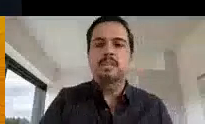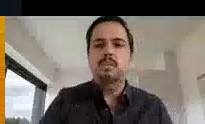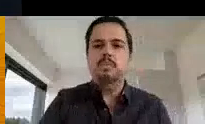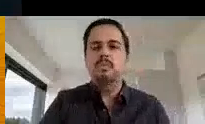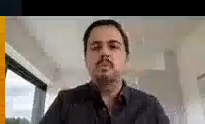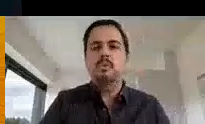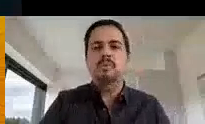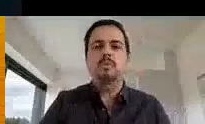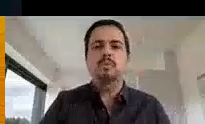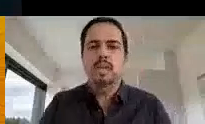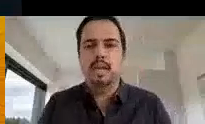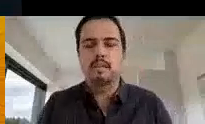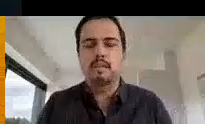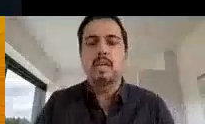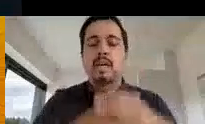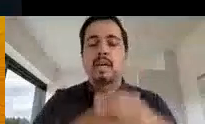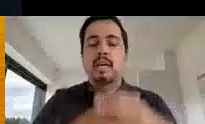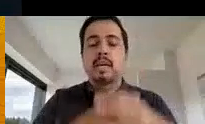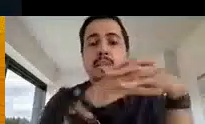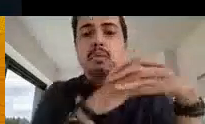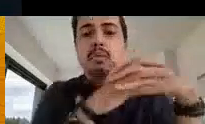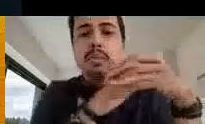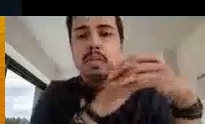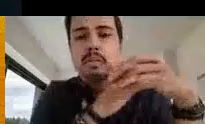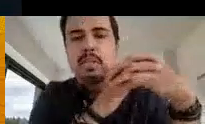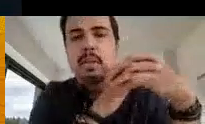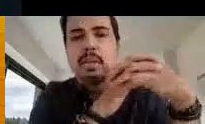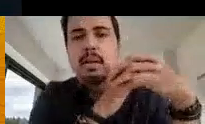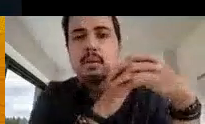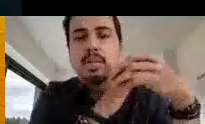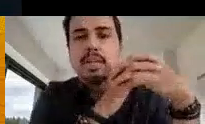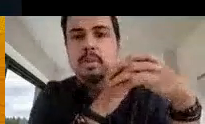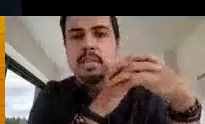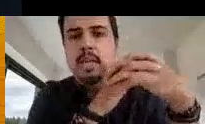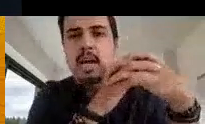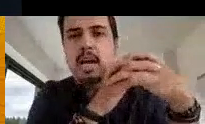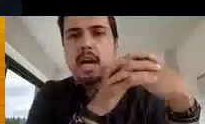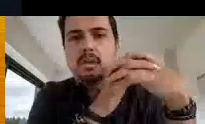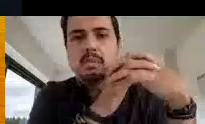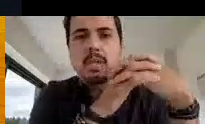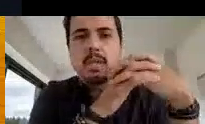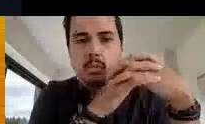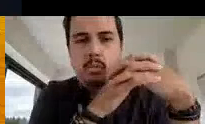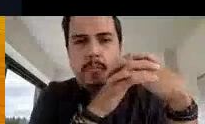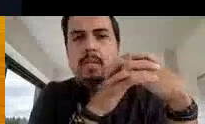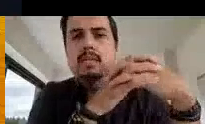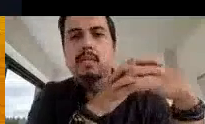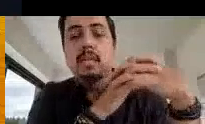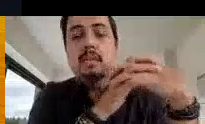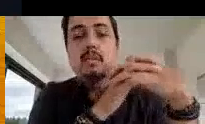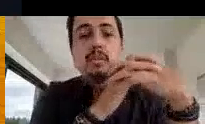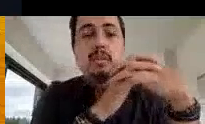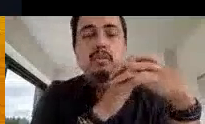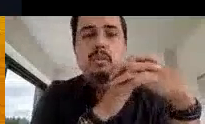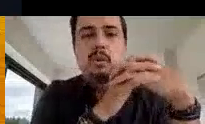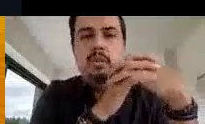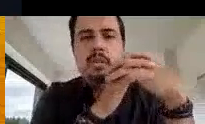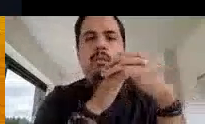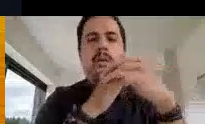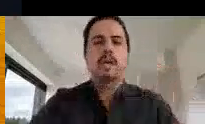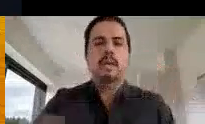para diminuir o abandono de carrinho. Você tem tecnologia para fazer o ticket aumentar, para fazer o upsell. Você